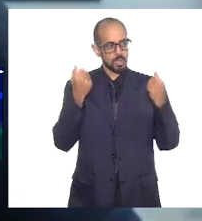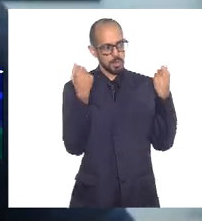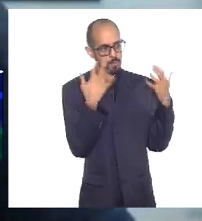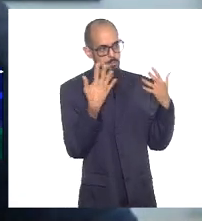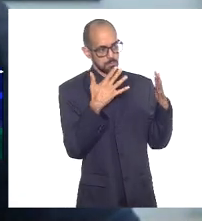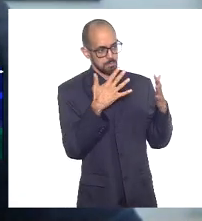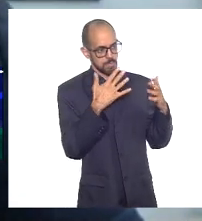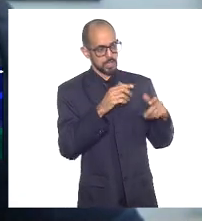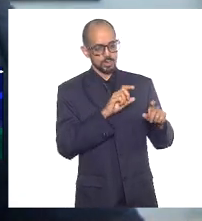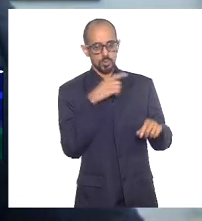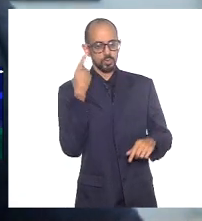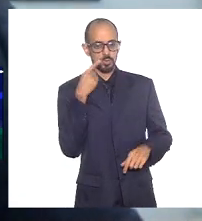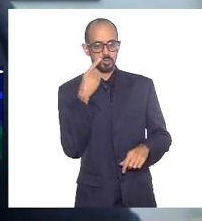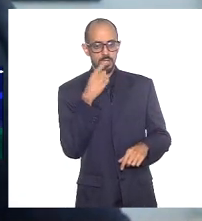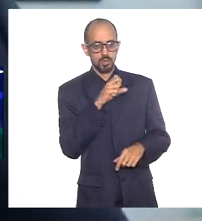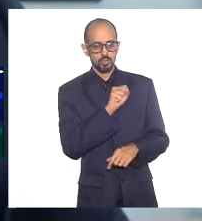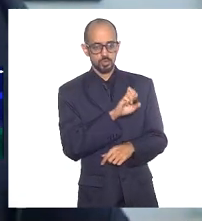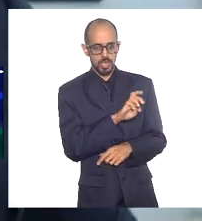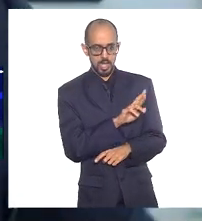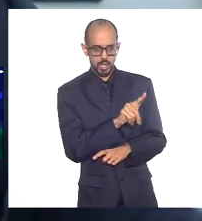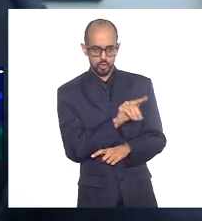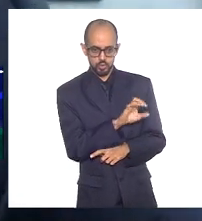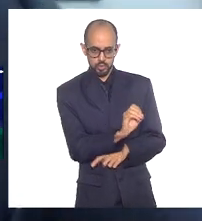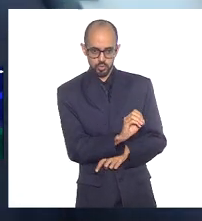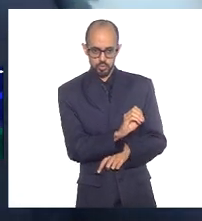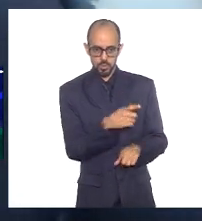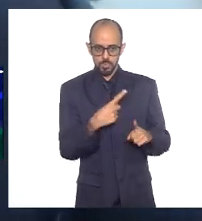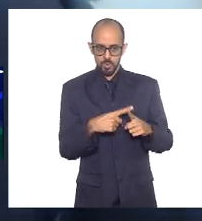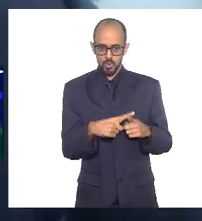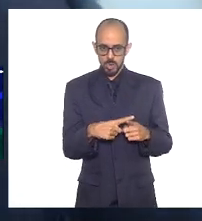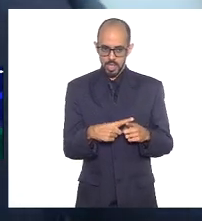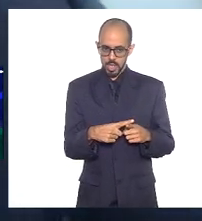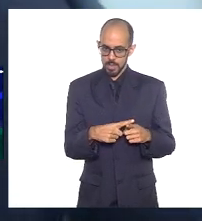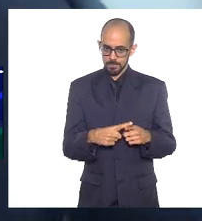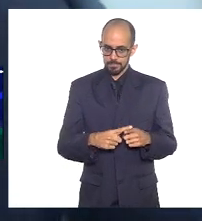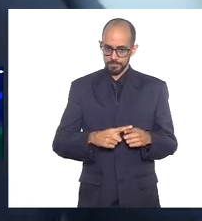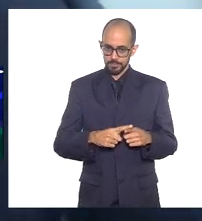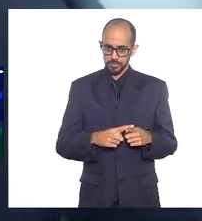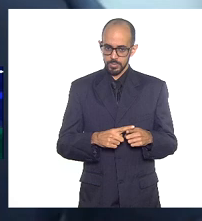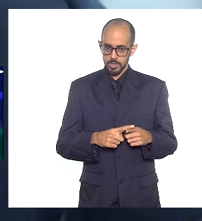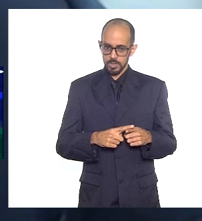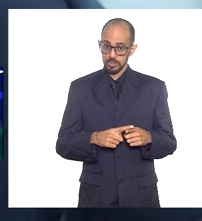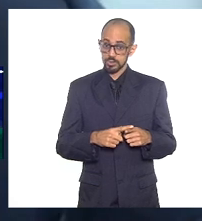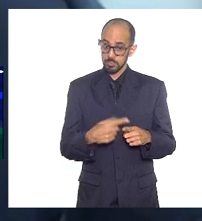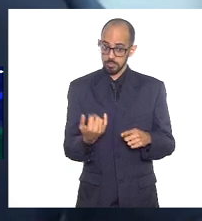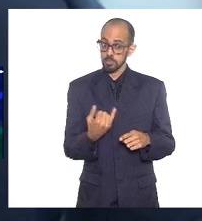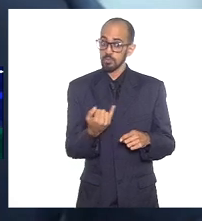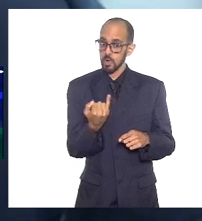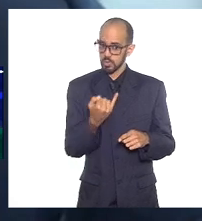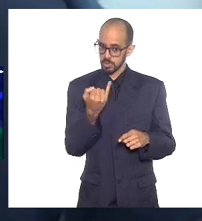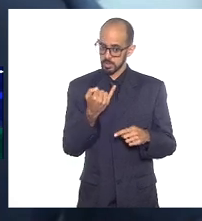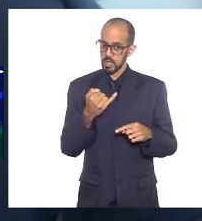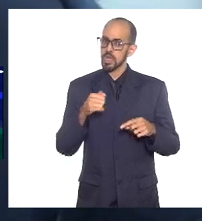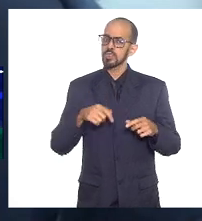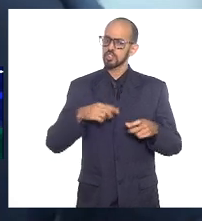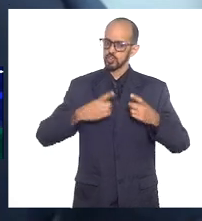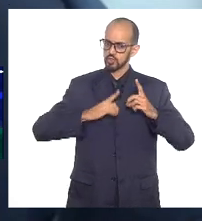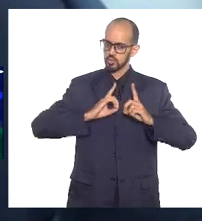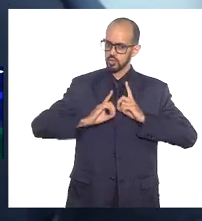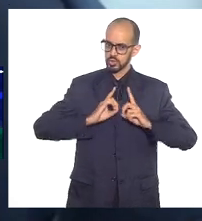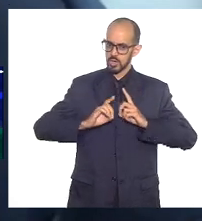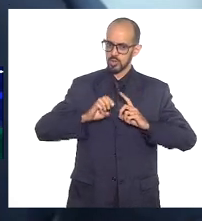Sérgio Fernandes, porque não só essa questão importante da discussão da lei Maria da Penha,